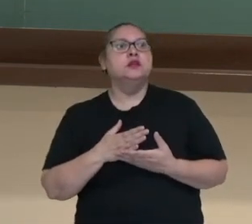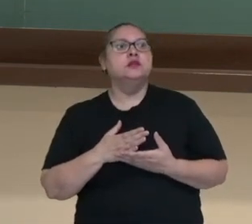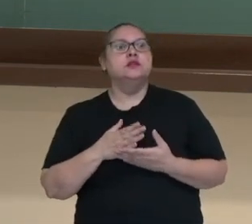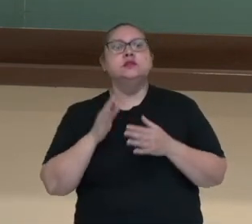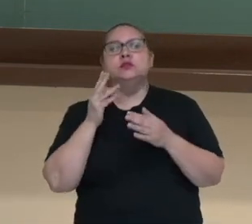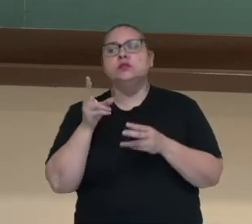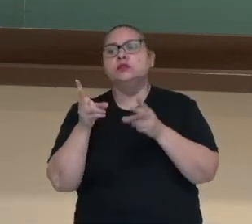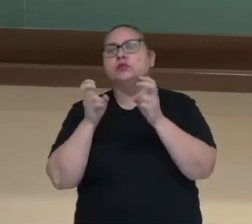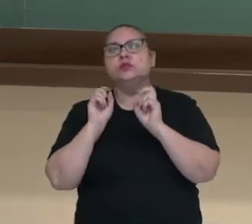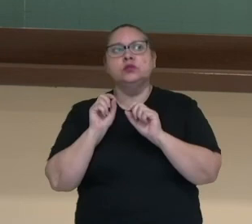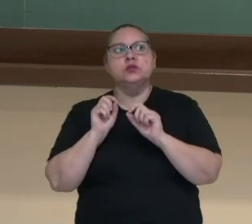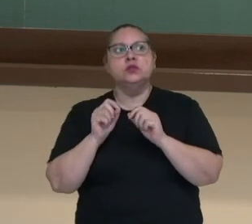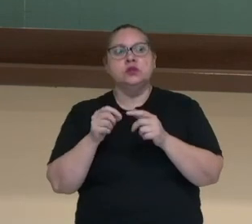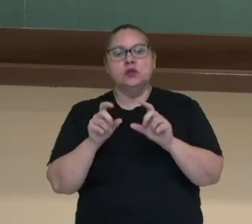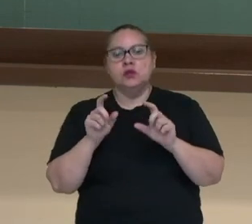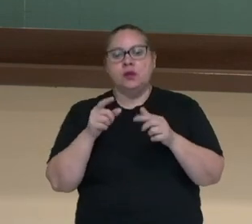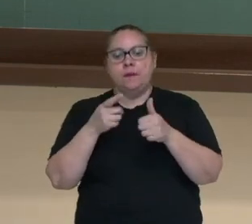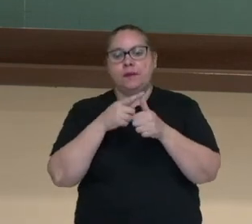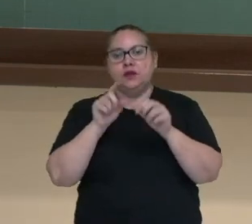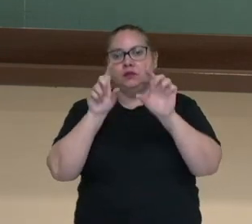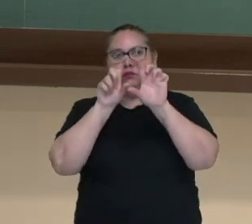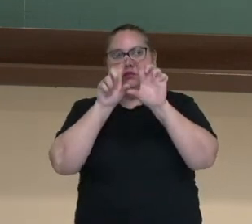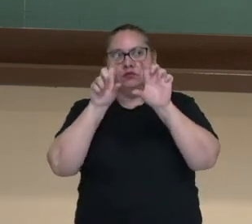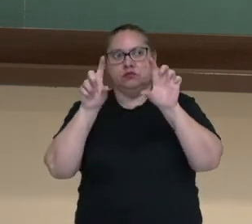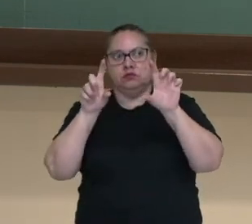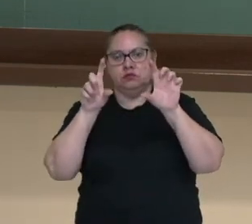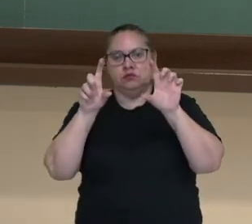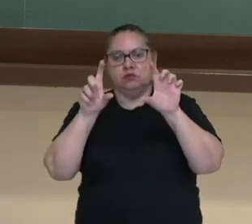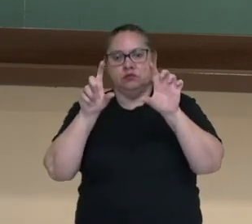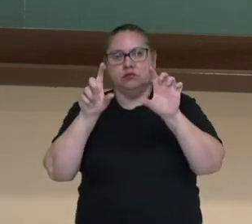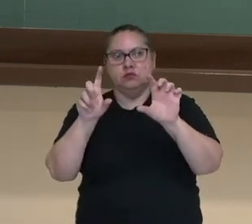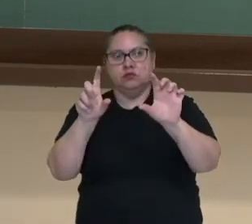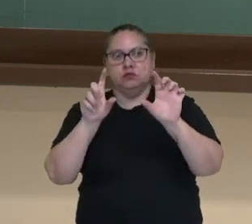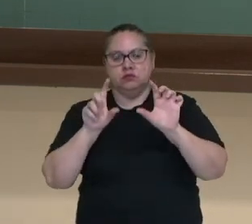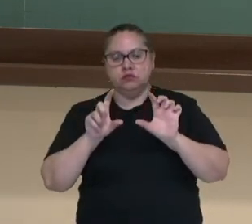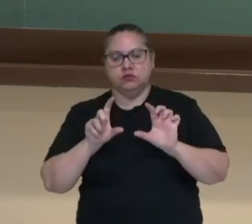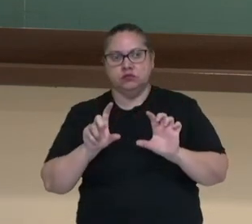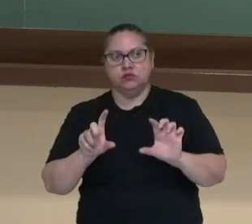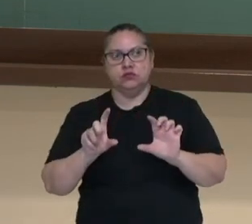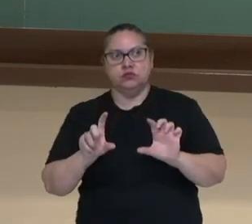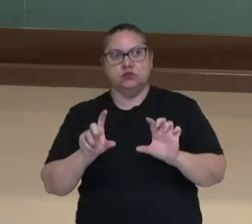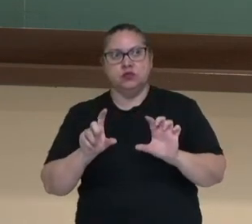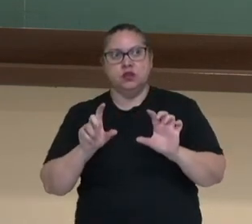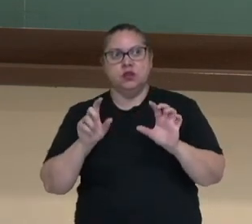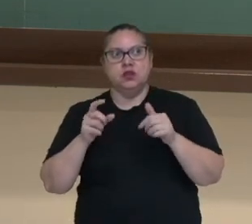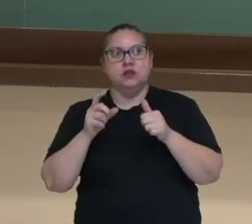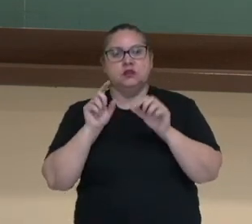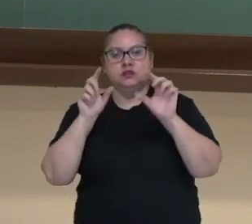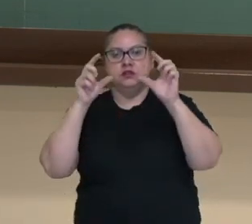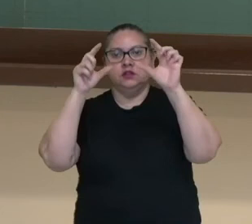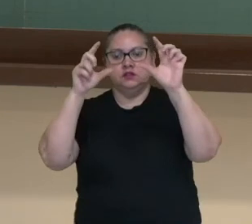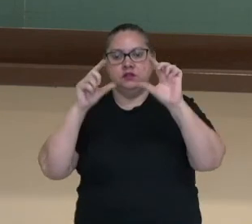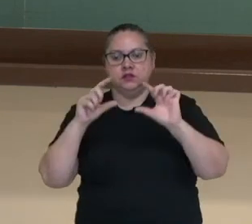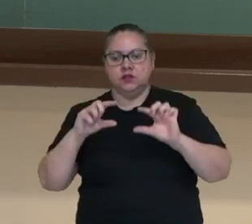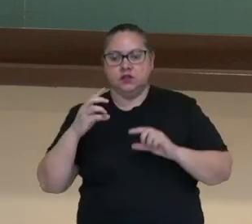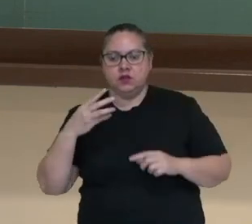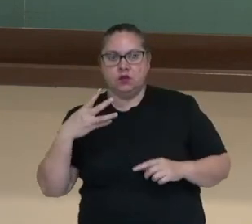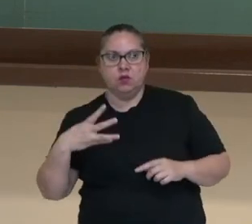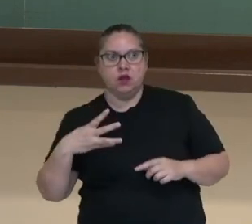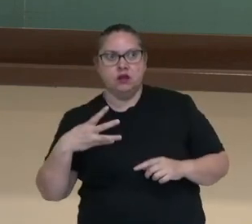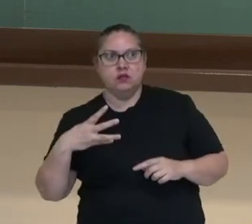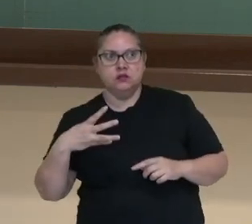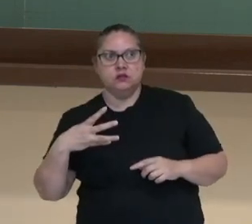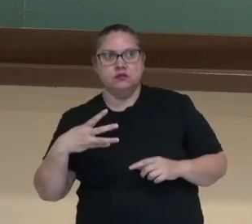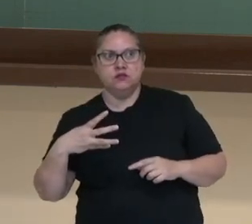você observou aqui, ó, primeira estrofe, primeiro agrupamento de versos, segunda estrofe, terceira e quarta. Na